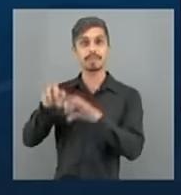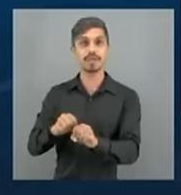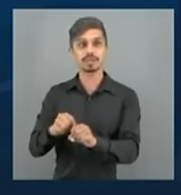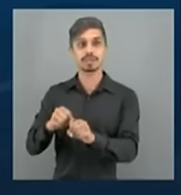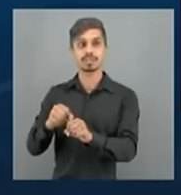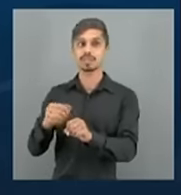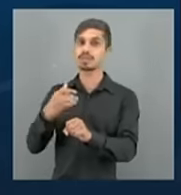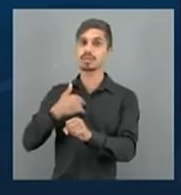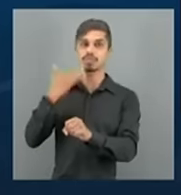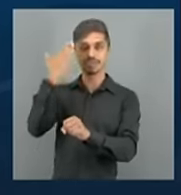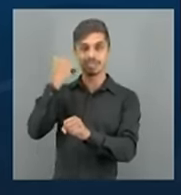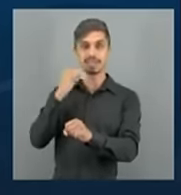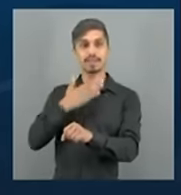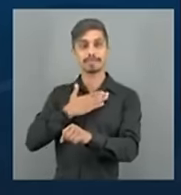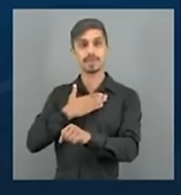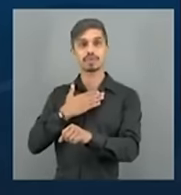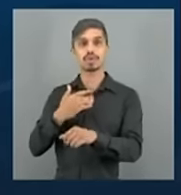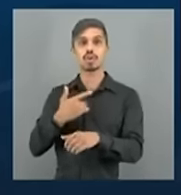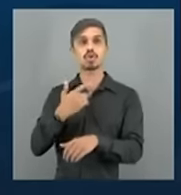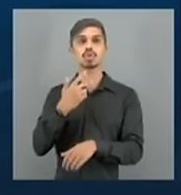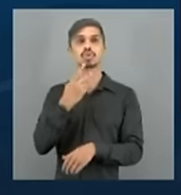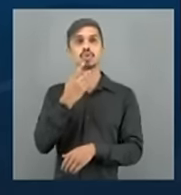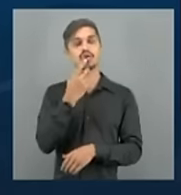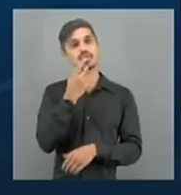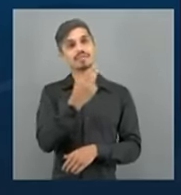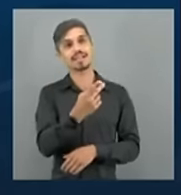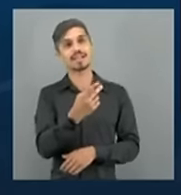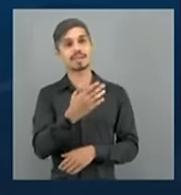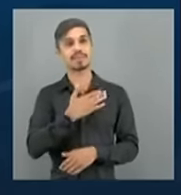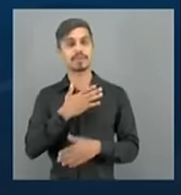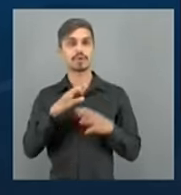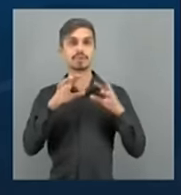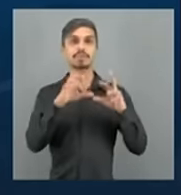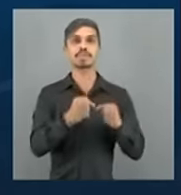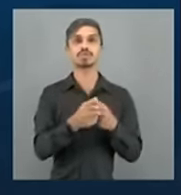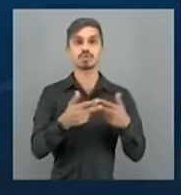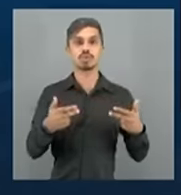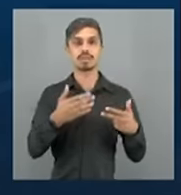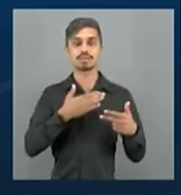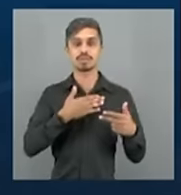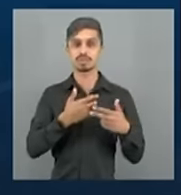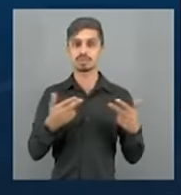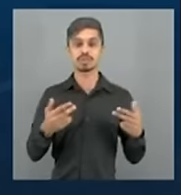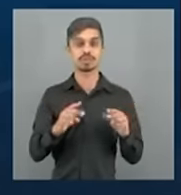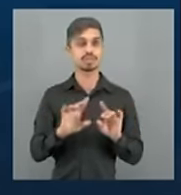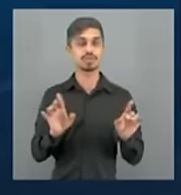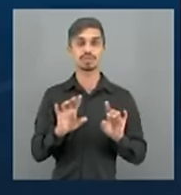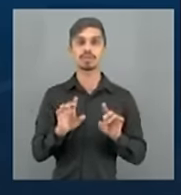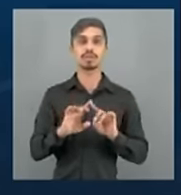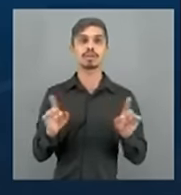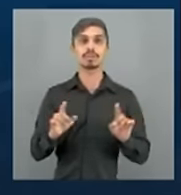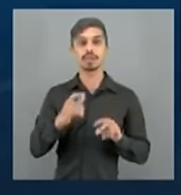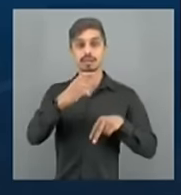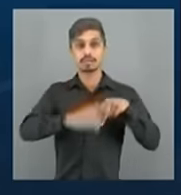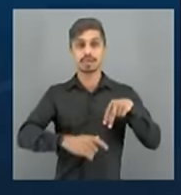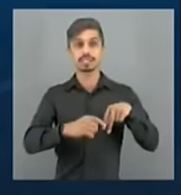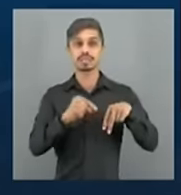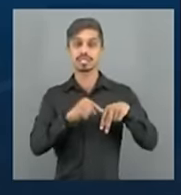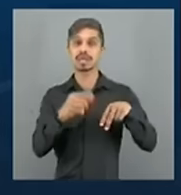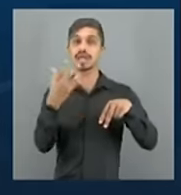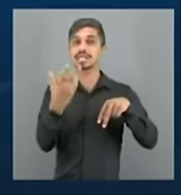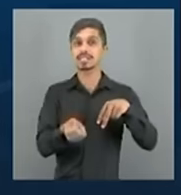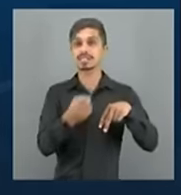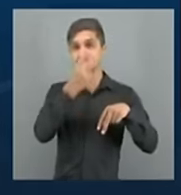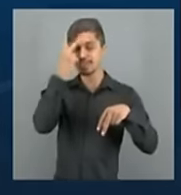é meu. Então, eu não vou chegar a falar para você, meu bem foi apreendido. Mas a pessoa que supostamente deu essa brecha para